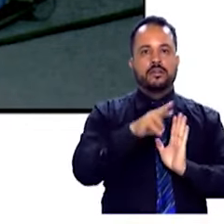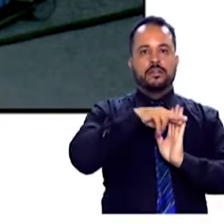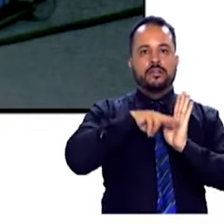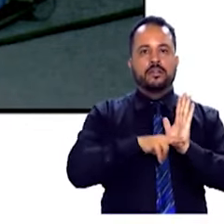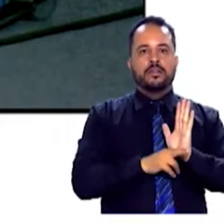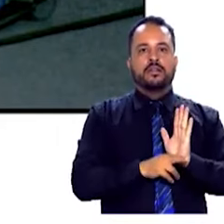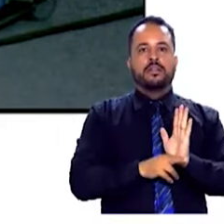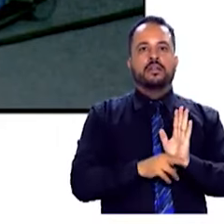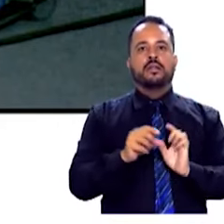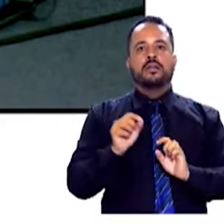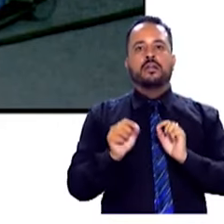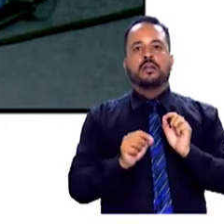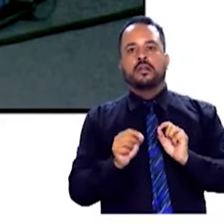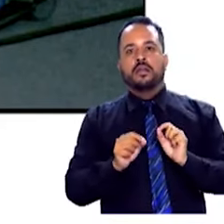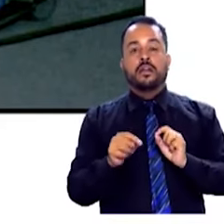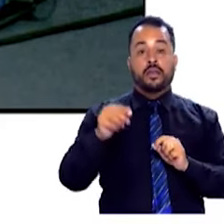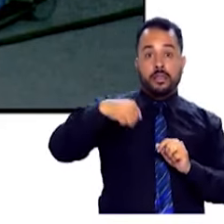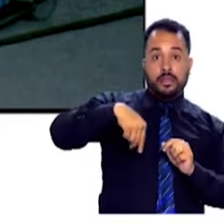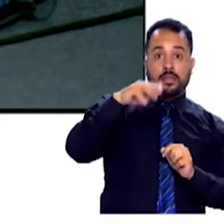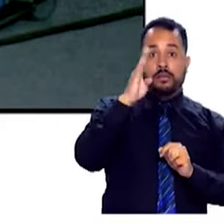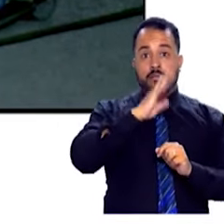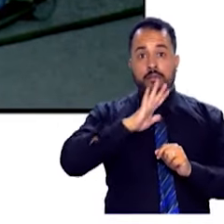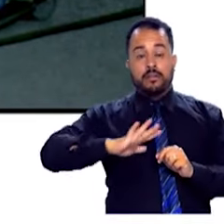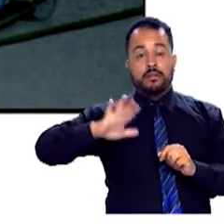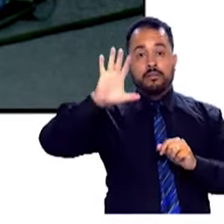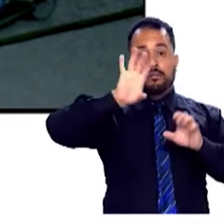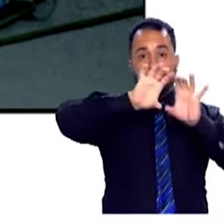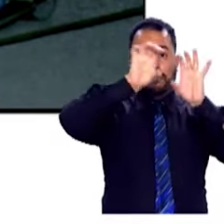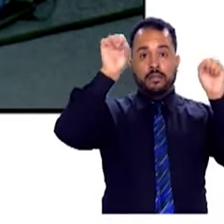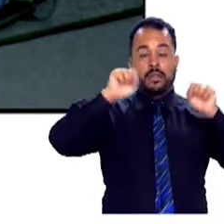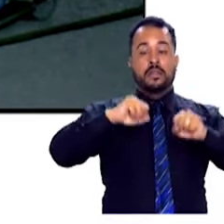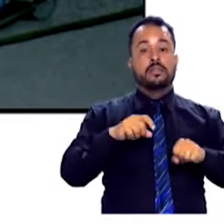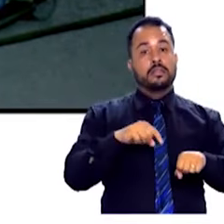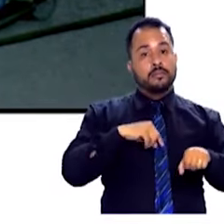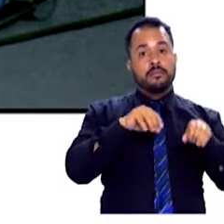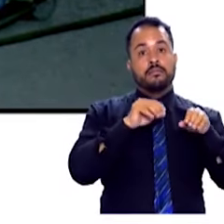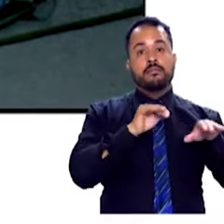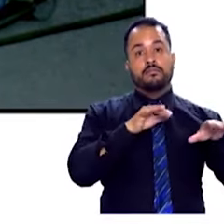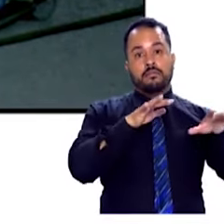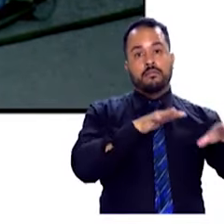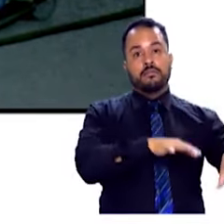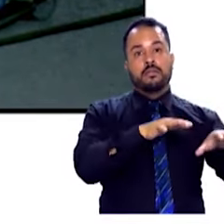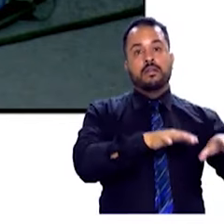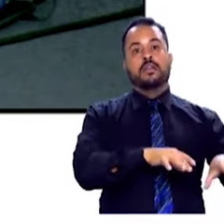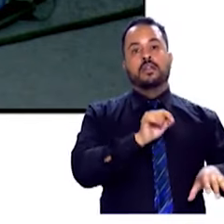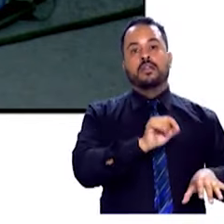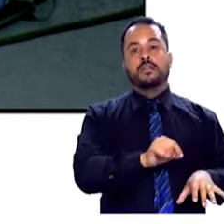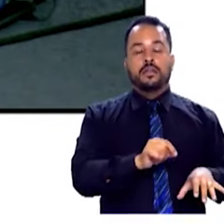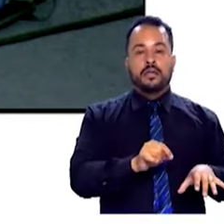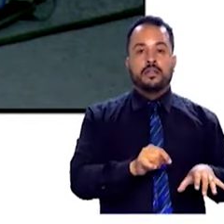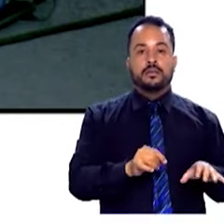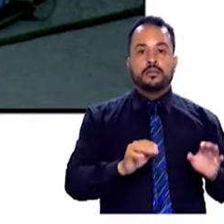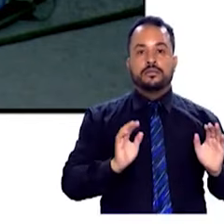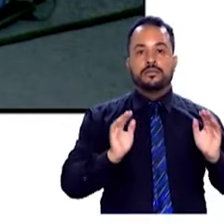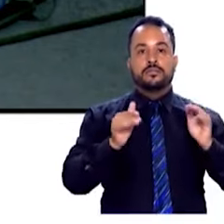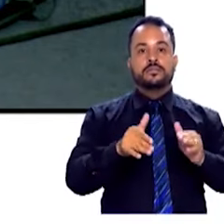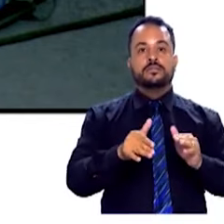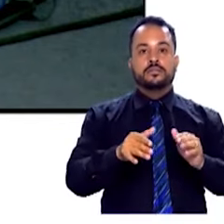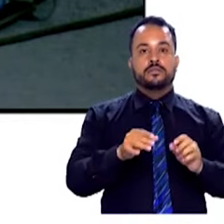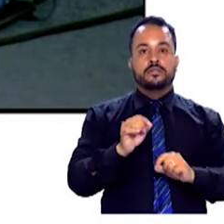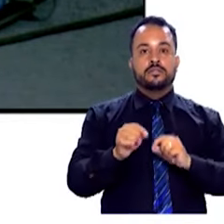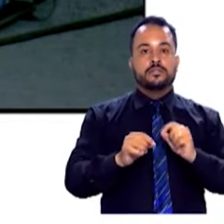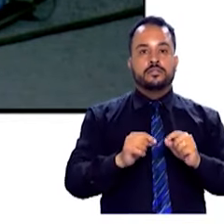eh do no Brasil sobre isso e no Reino Unido poderia chegar à conclusão de que existem as diferenças são outras são